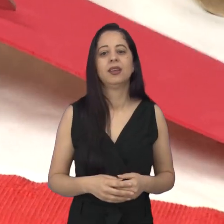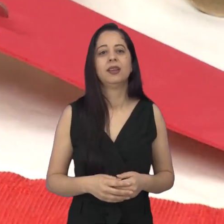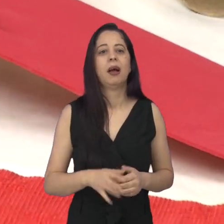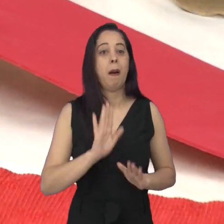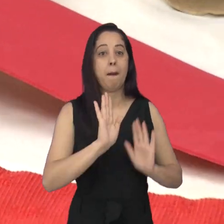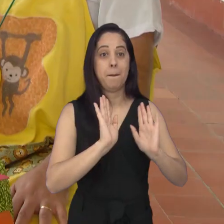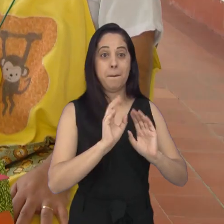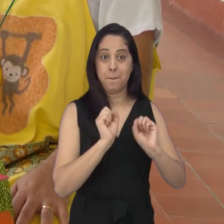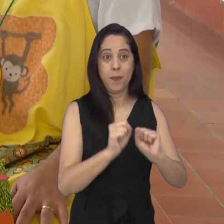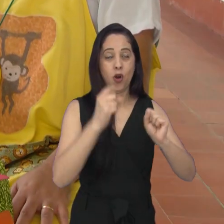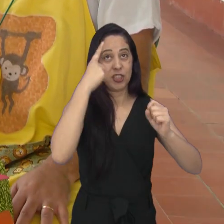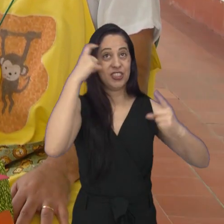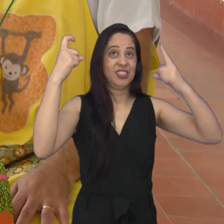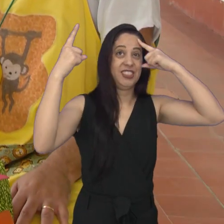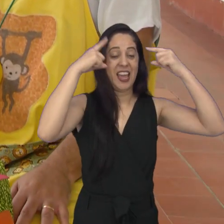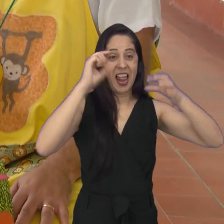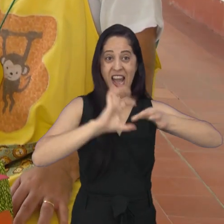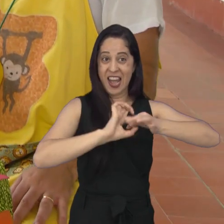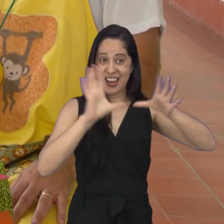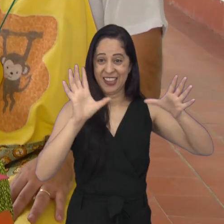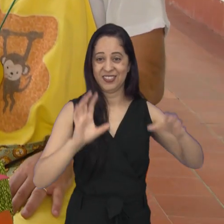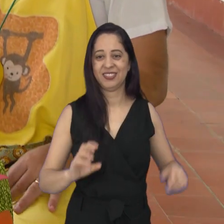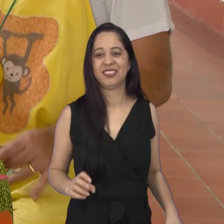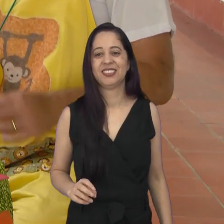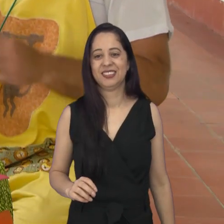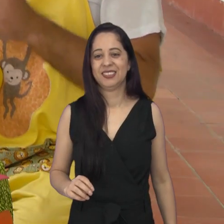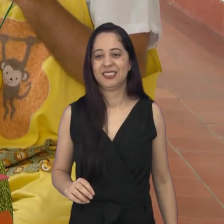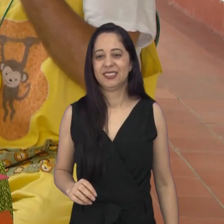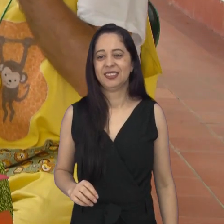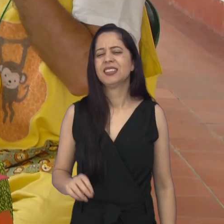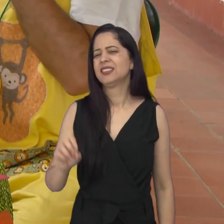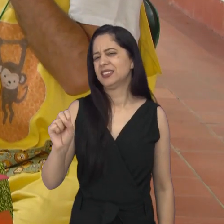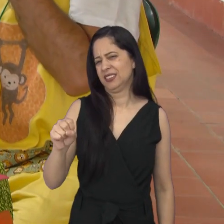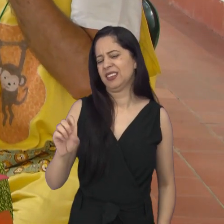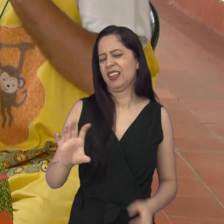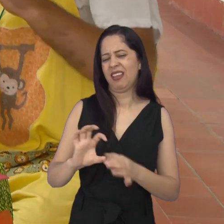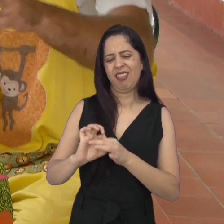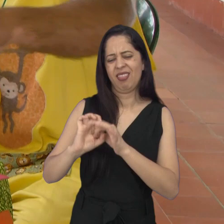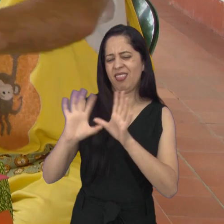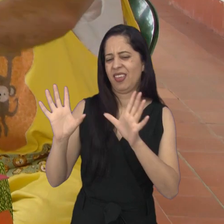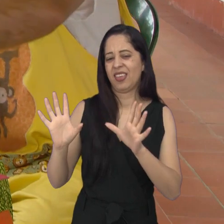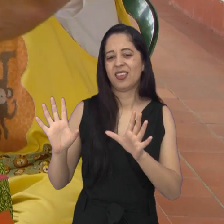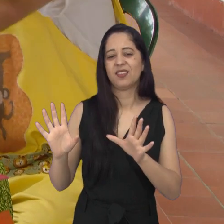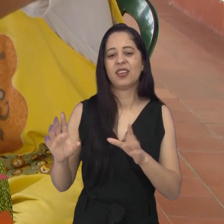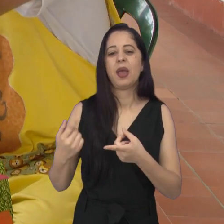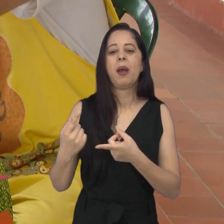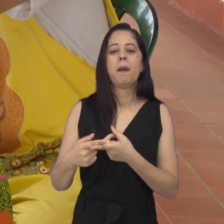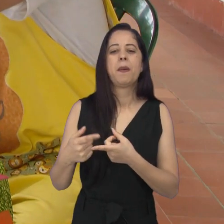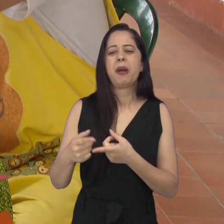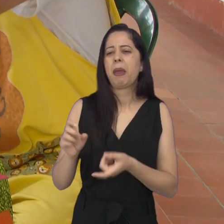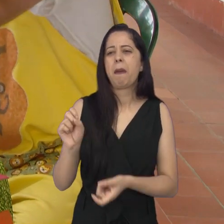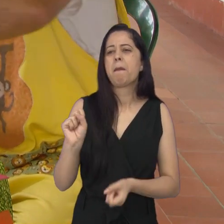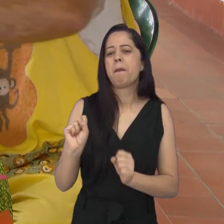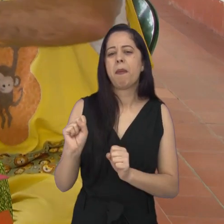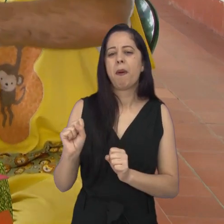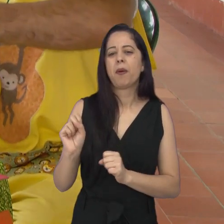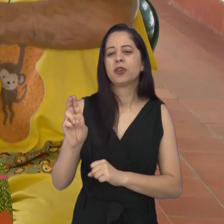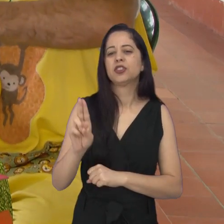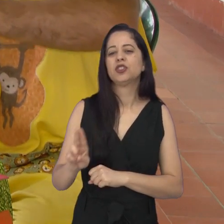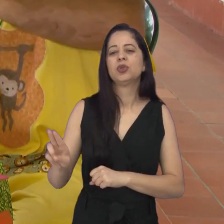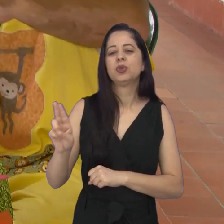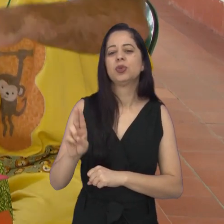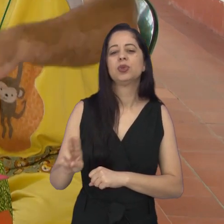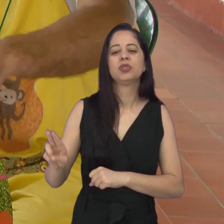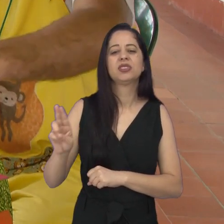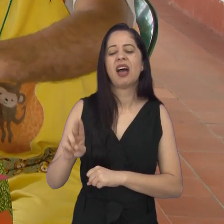que pode usar a criatividade. Estou fazendo a minha Mulher Maravilha. Sim, pode usar a criatividade. Eu falo porque você pode usar a